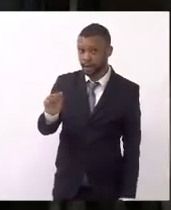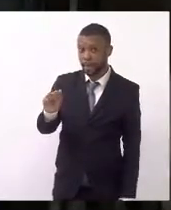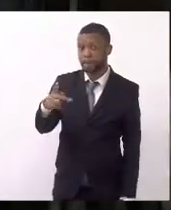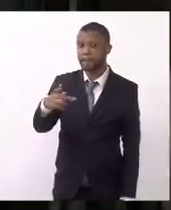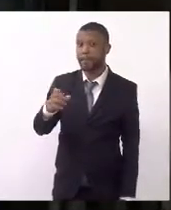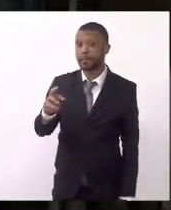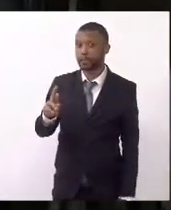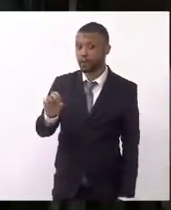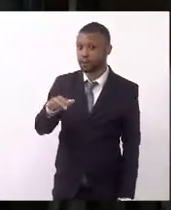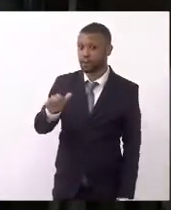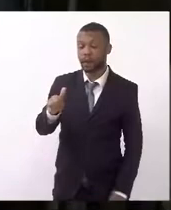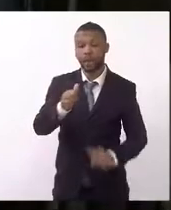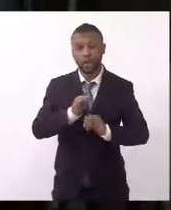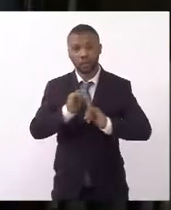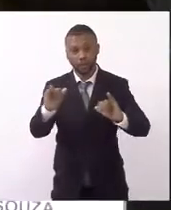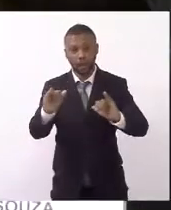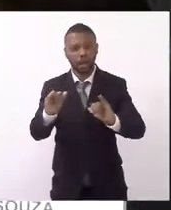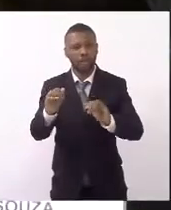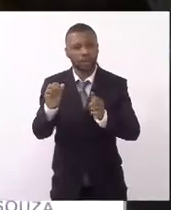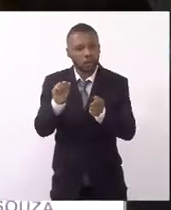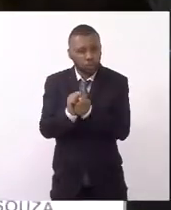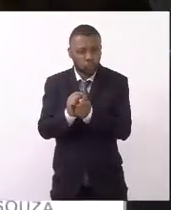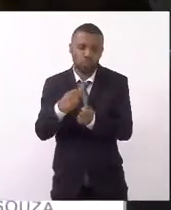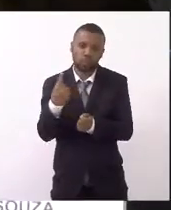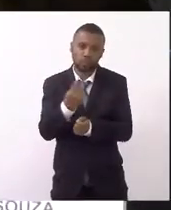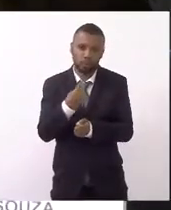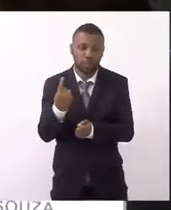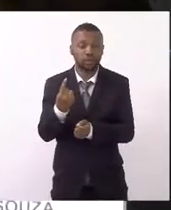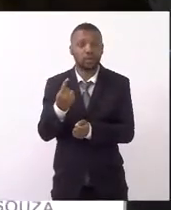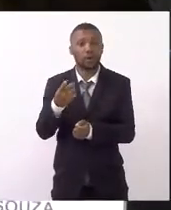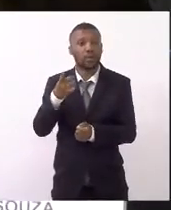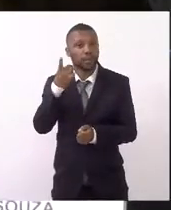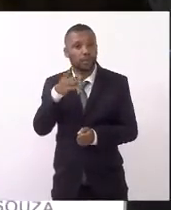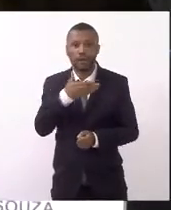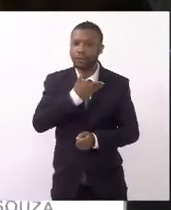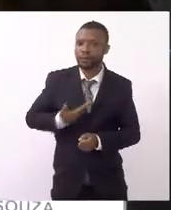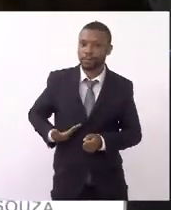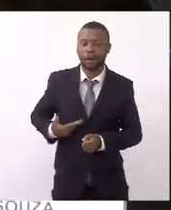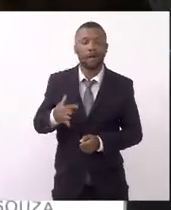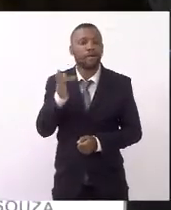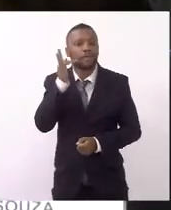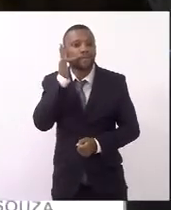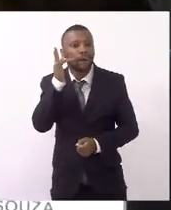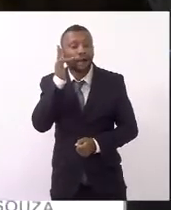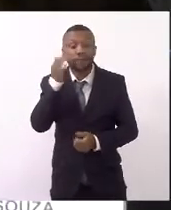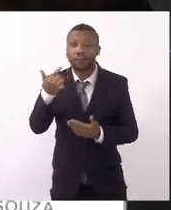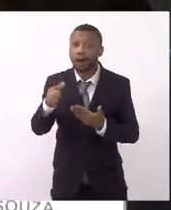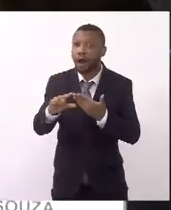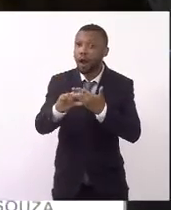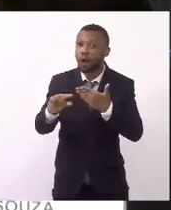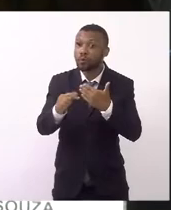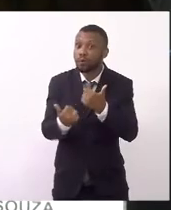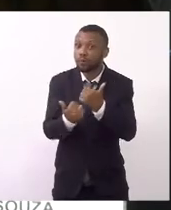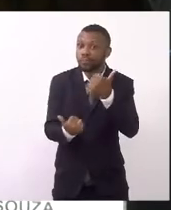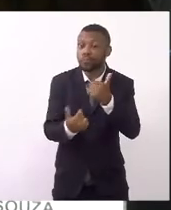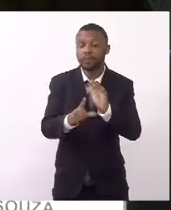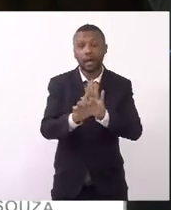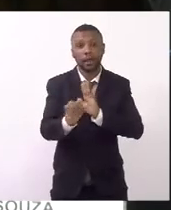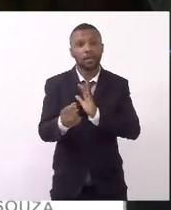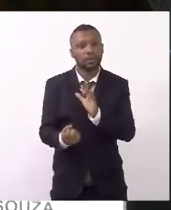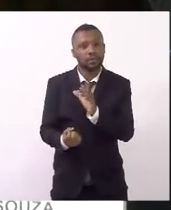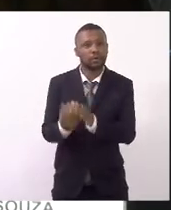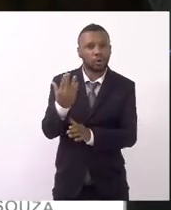anunciar que está conosco deputado estadual Flávio serafini com autor da lei que instituiu